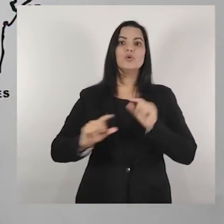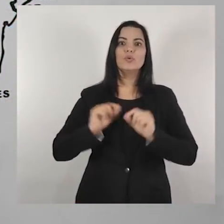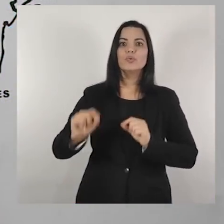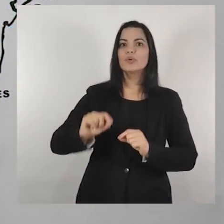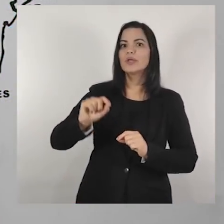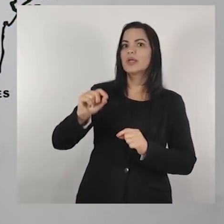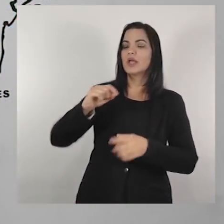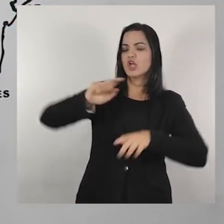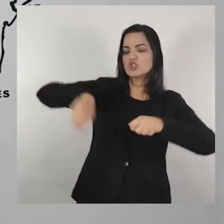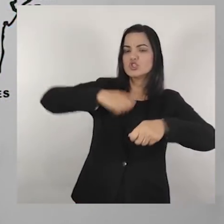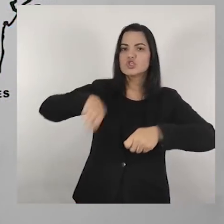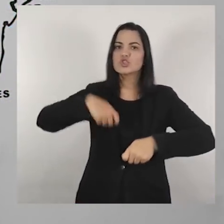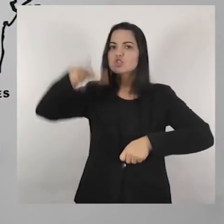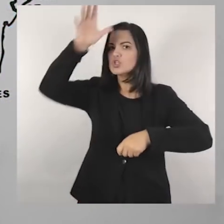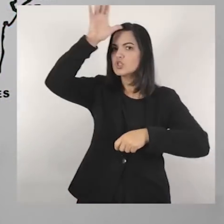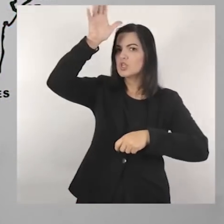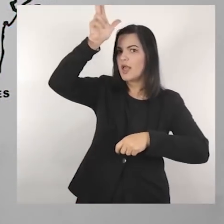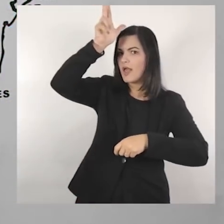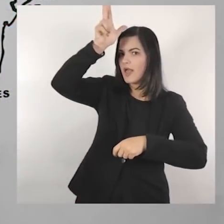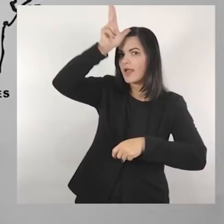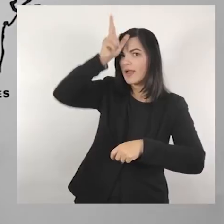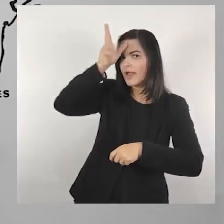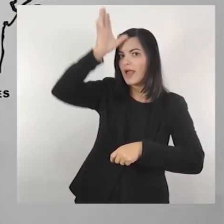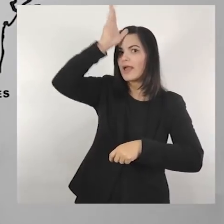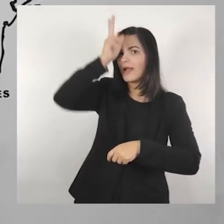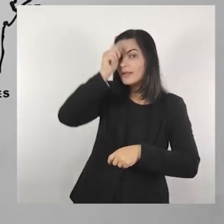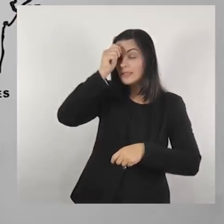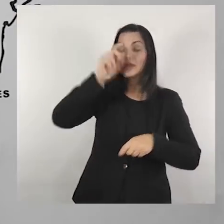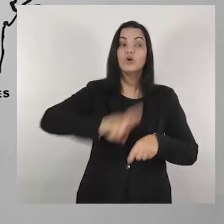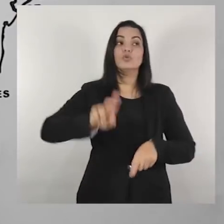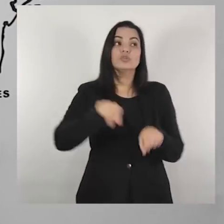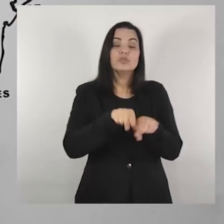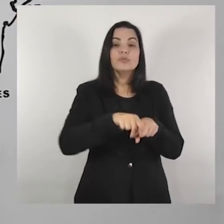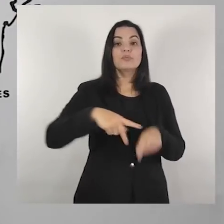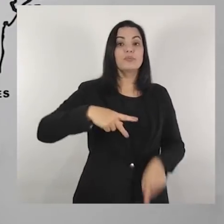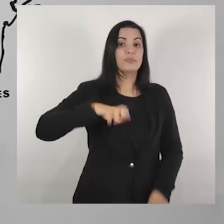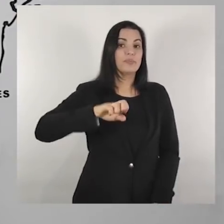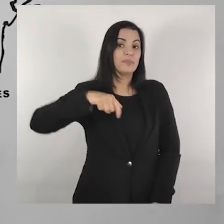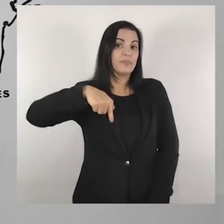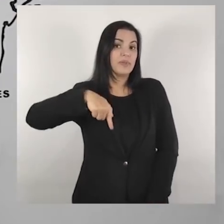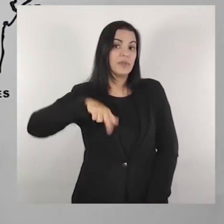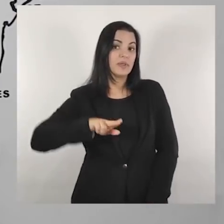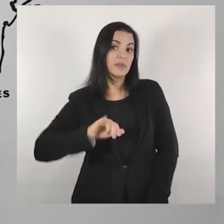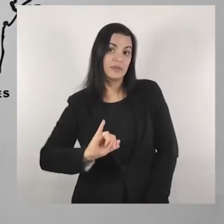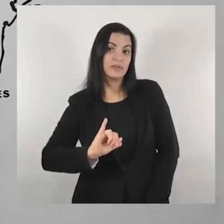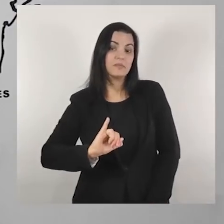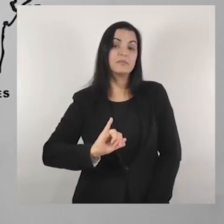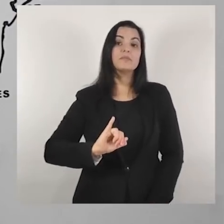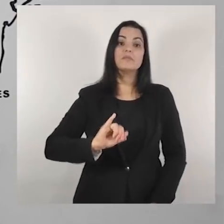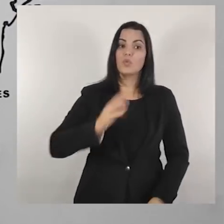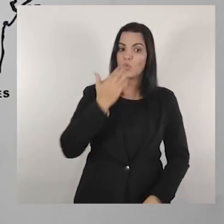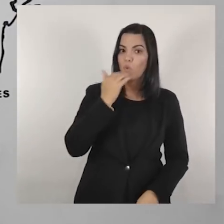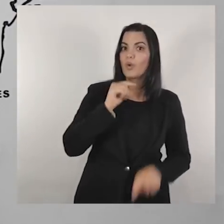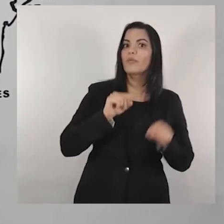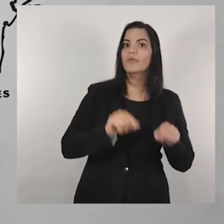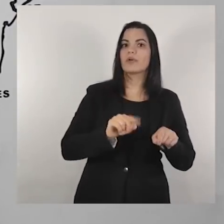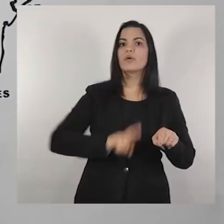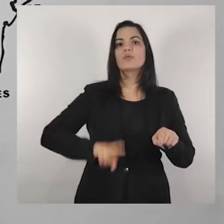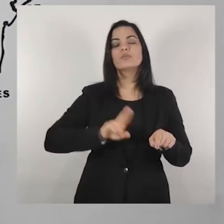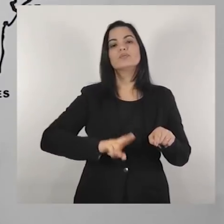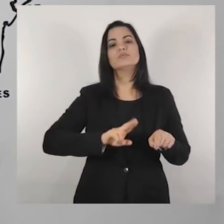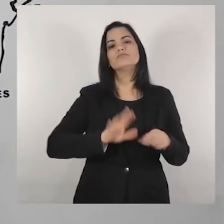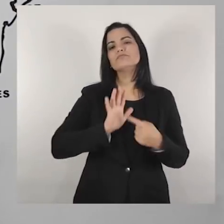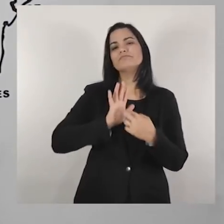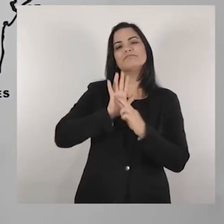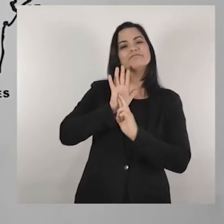locais, galinhada, o pequi é uma iguaria muito utilizada por lá. Então tudo isso